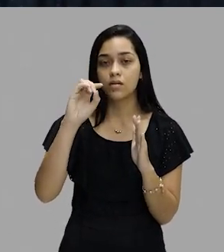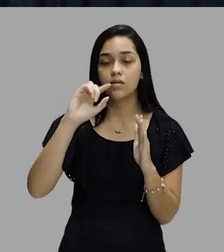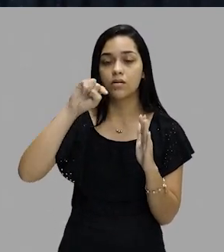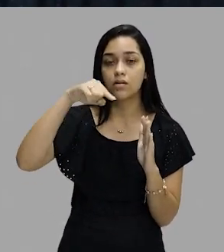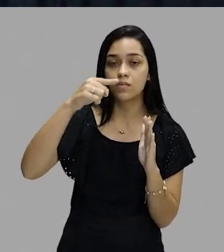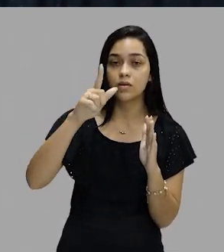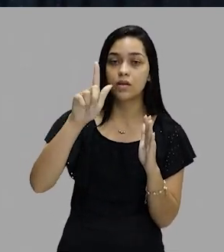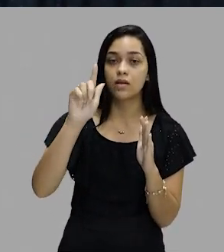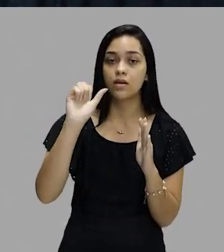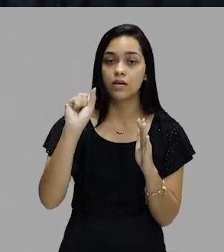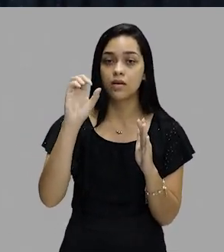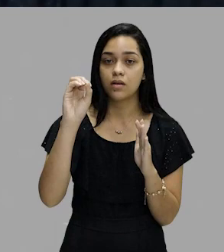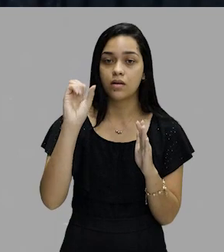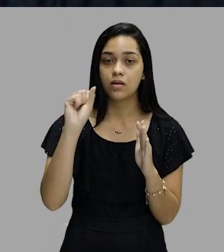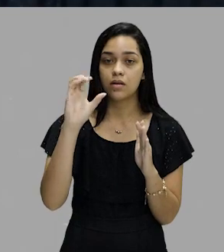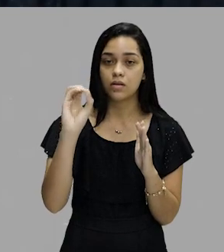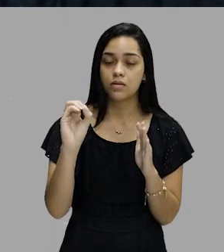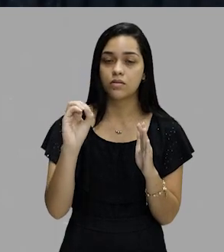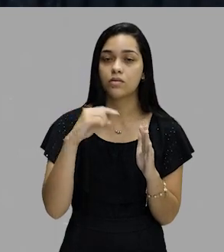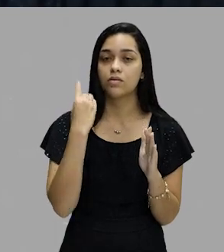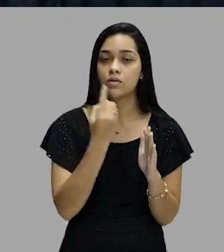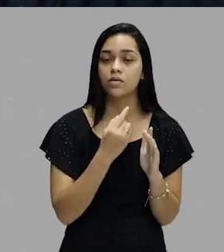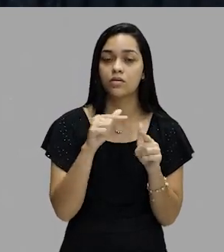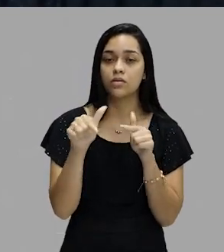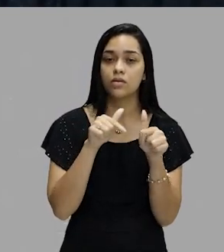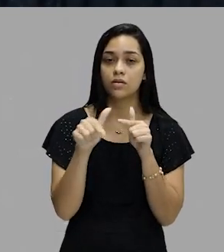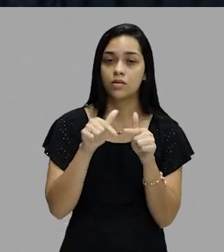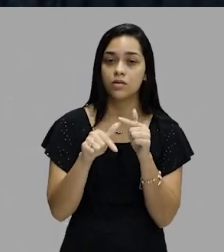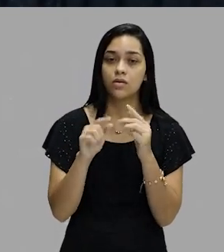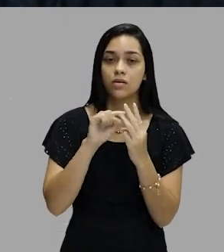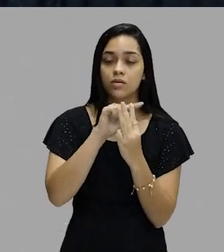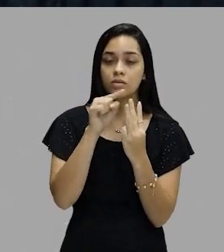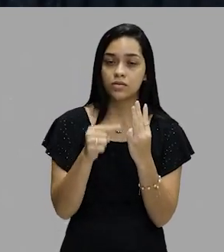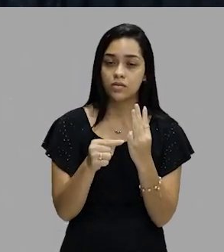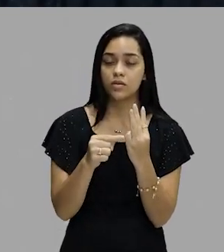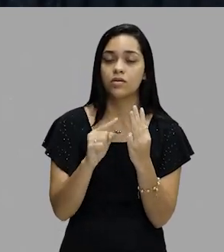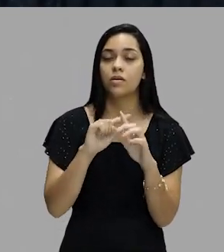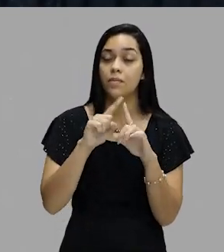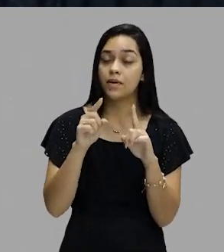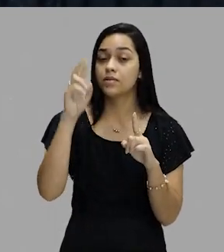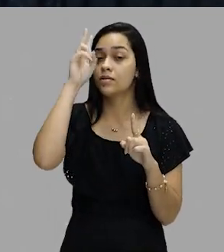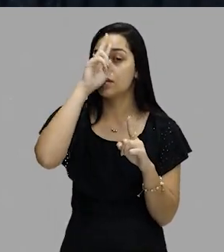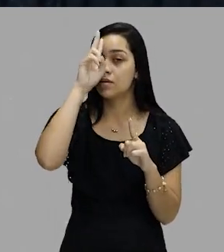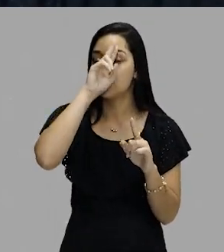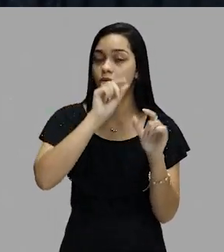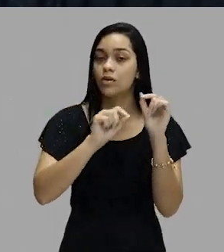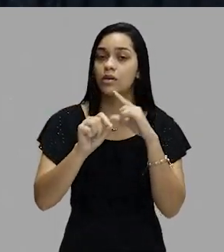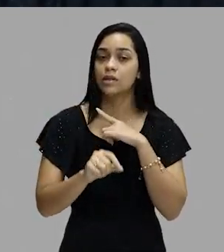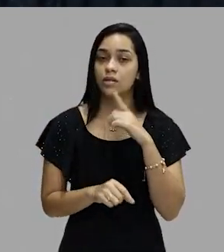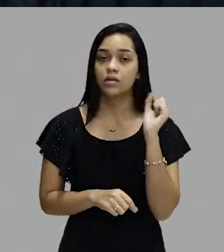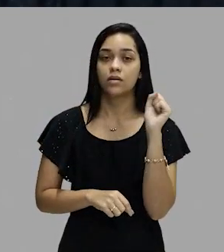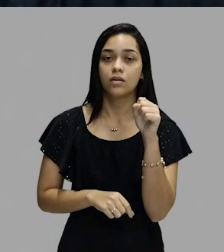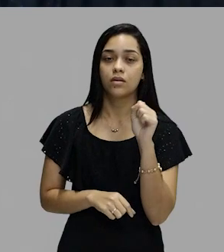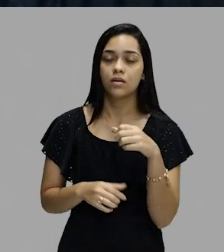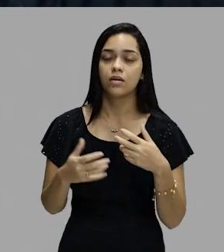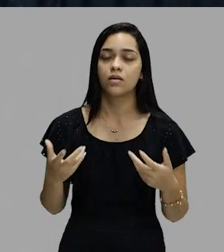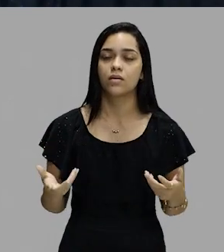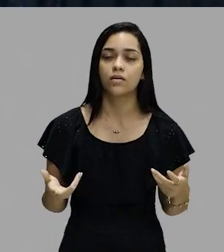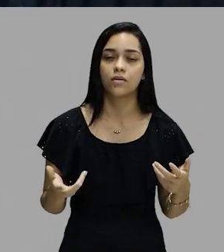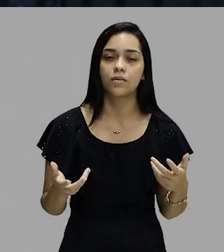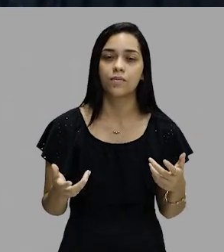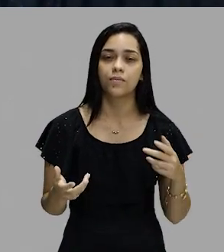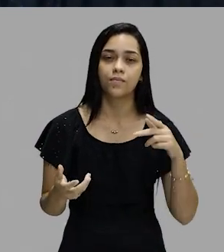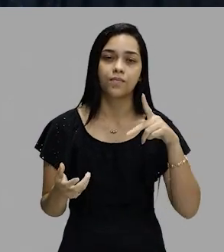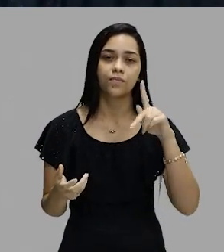após é estado gasoso. Tá, ok? Por enquanto nós apenas trabalhamos com esses três estados, mas lembrando que existe também o estado